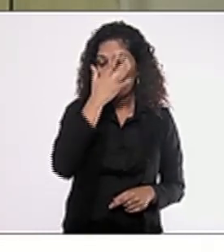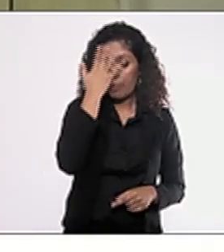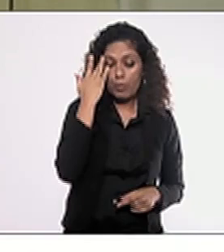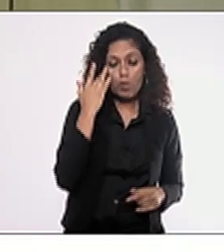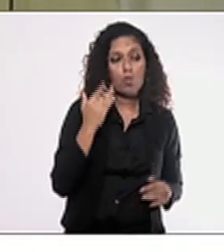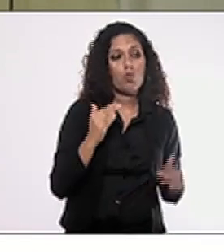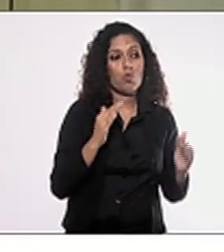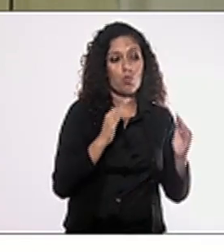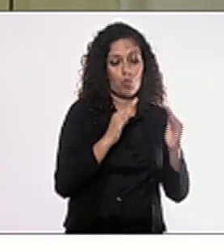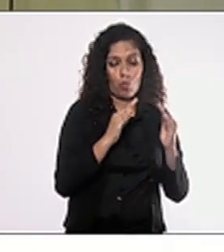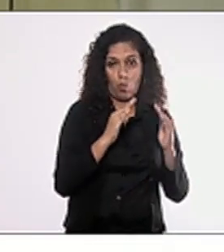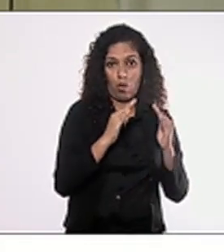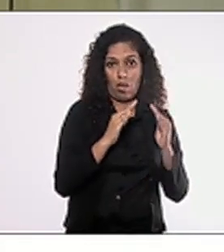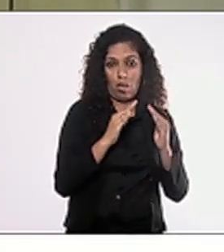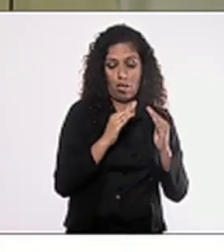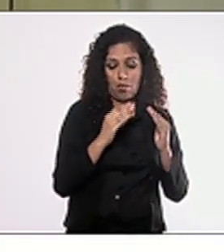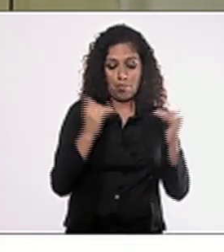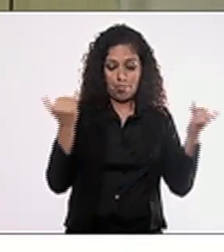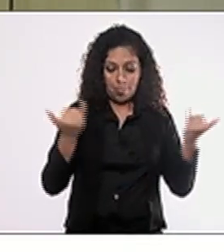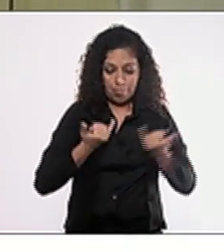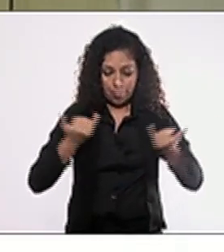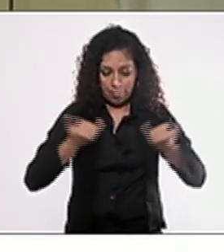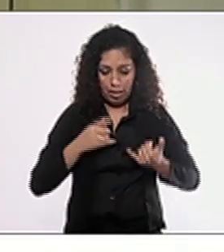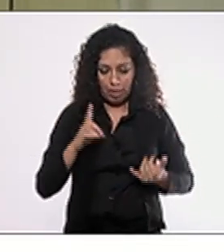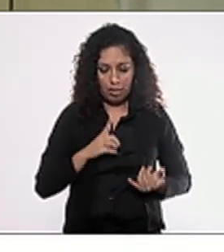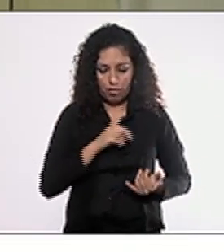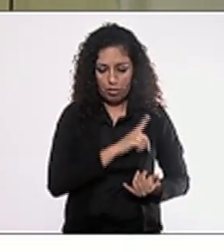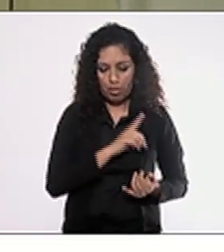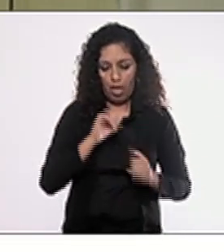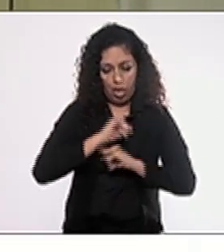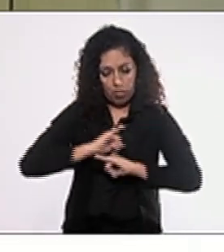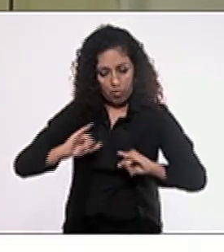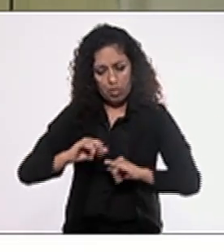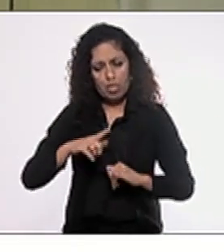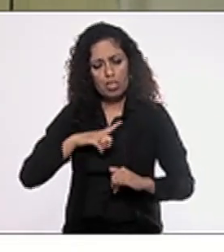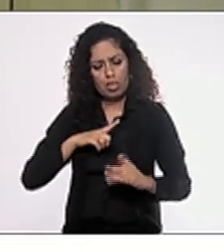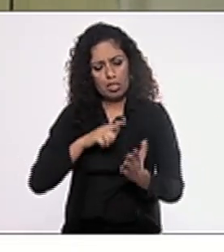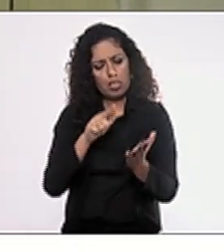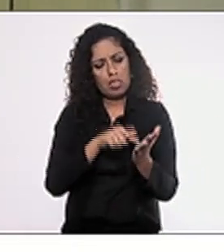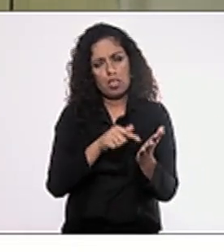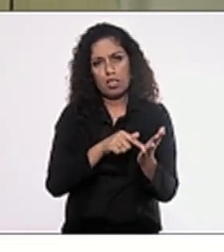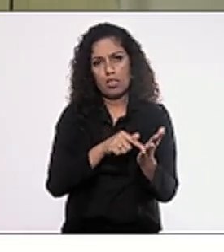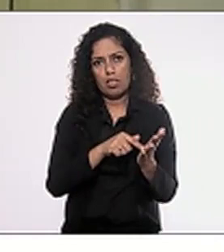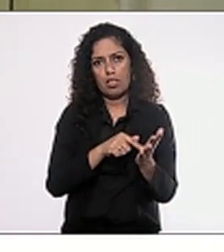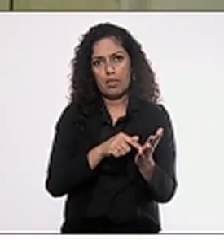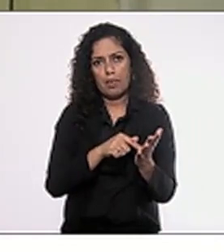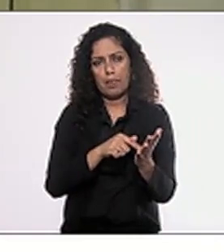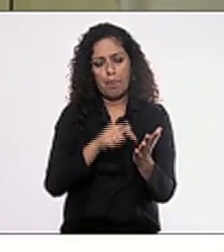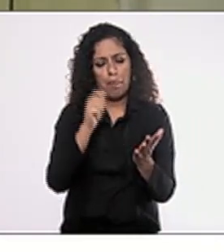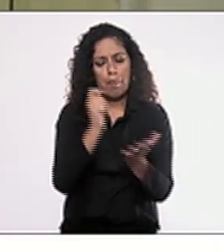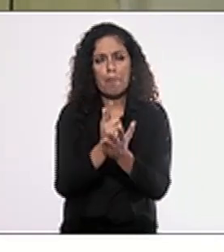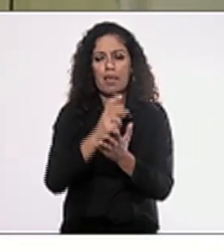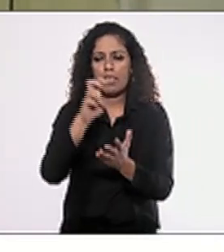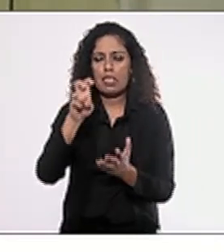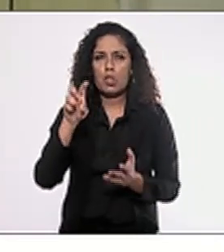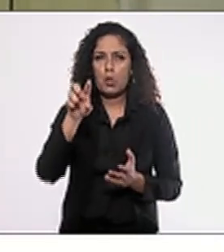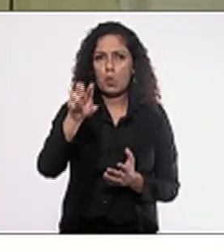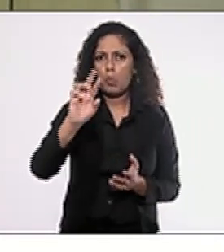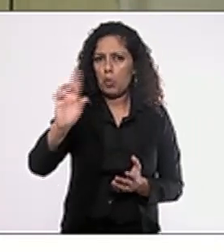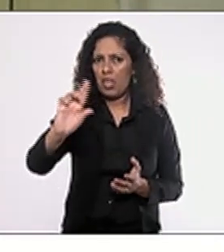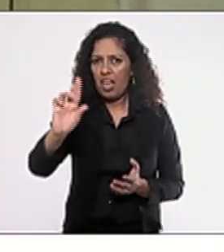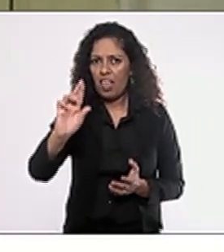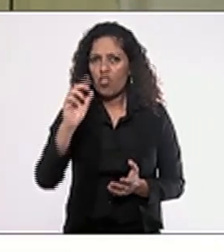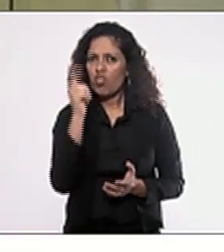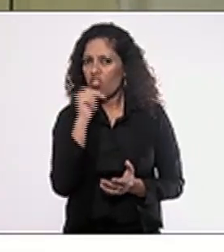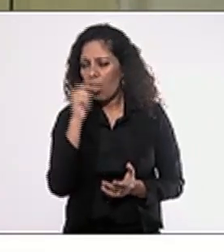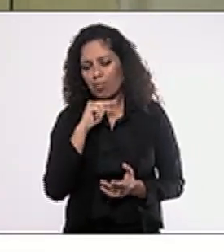é narrar para o judiciário que houve uma cobrança indevida, porque ele não é capaz de gastar R$5.000 de água em um único mês.